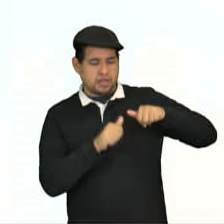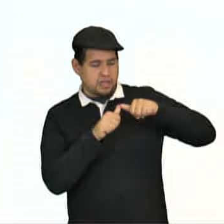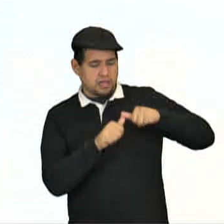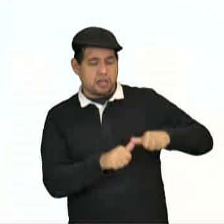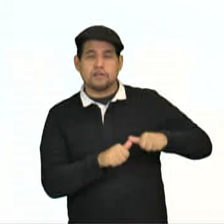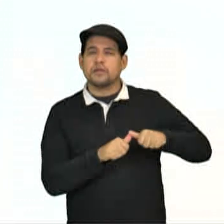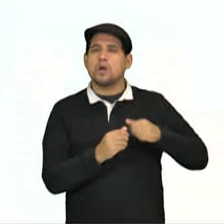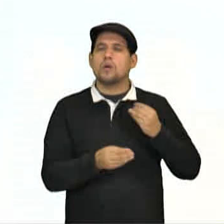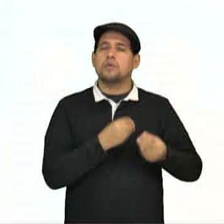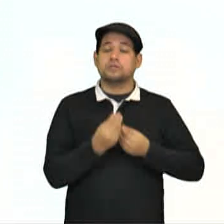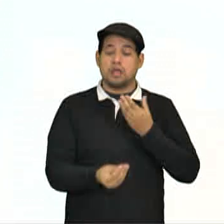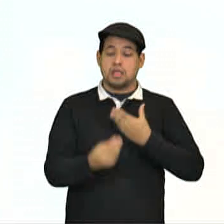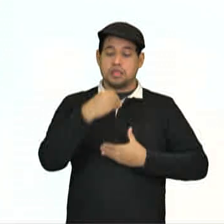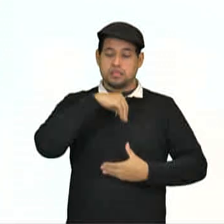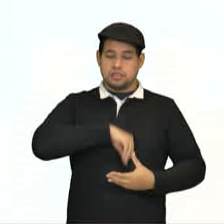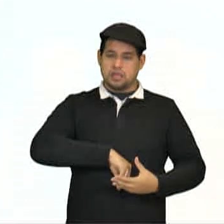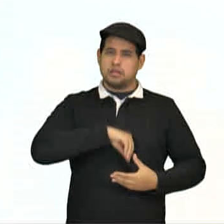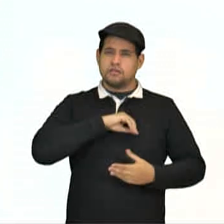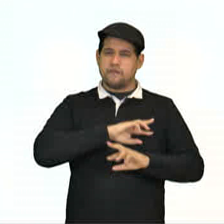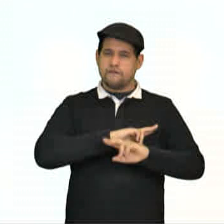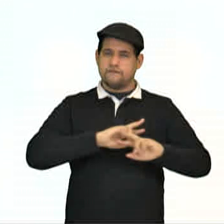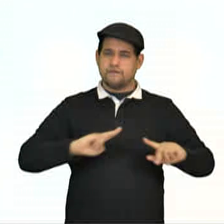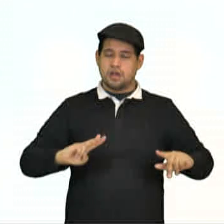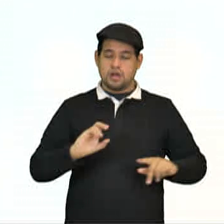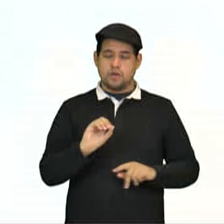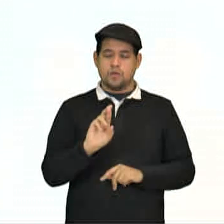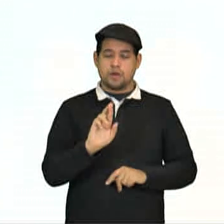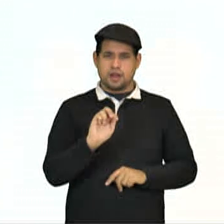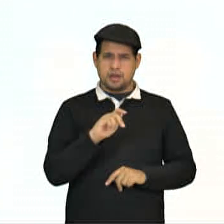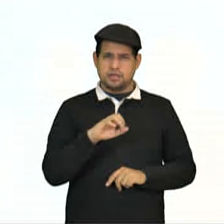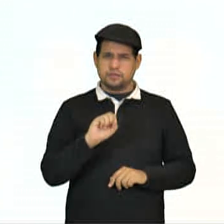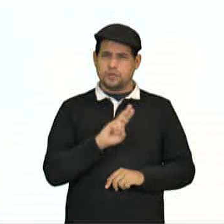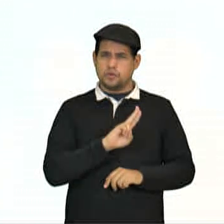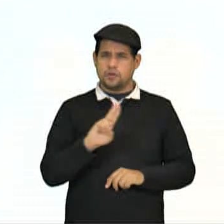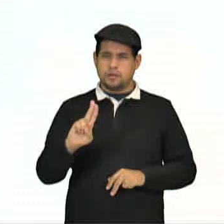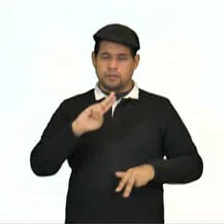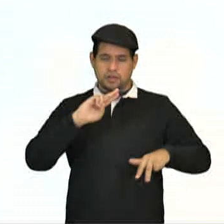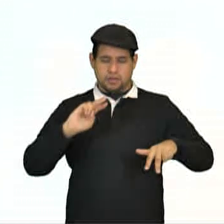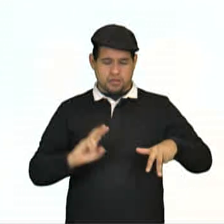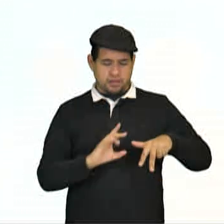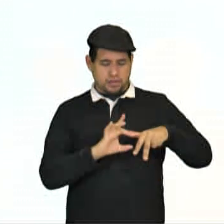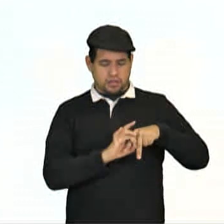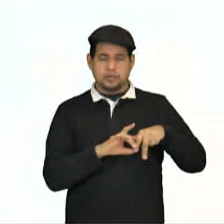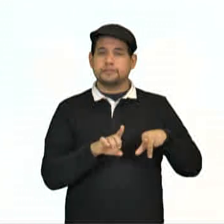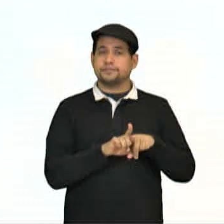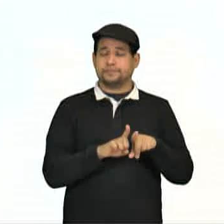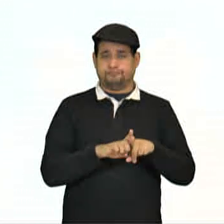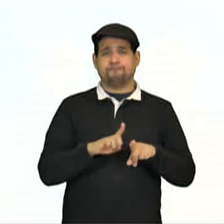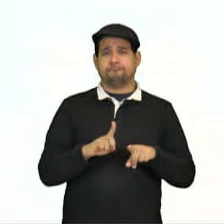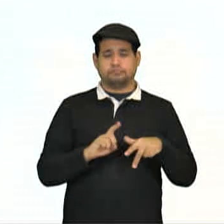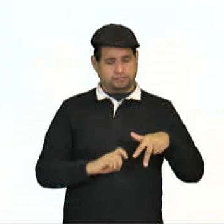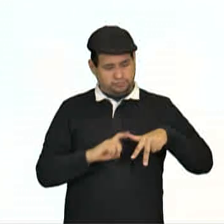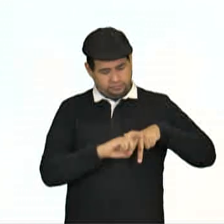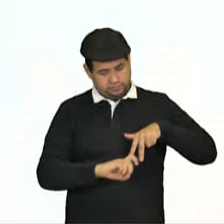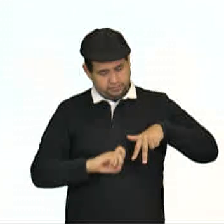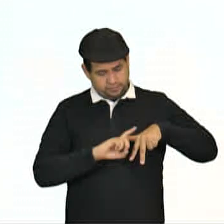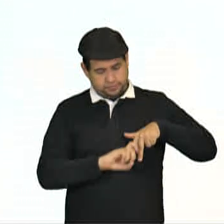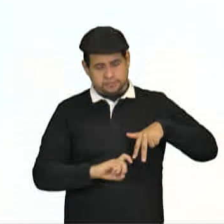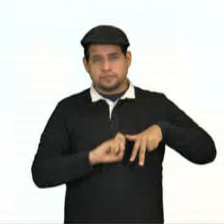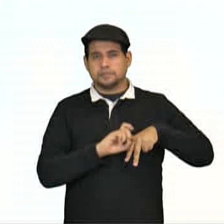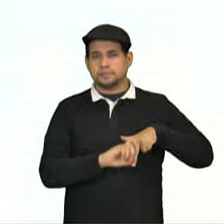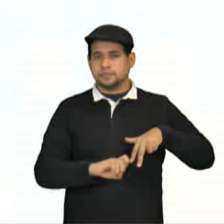alojados no interior de outros organismos, que nós chamamos de hospedeiros, atuando como parasitas. Na